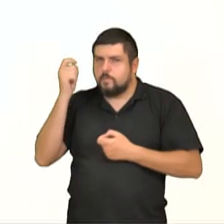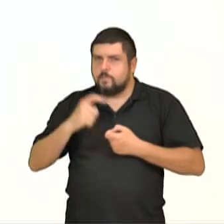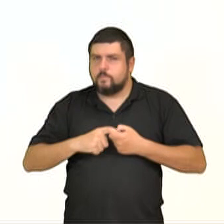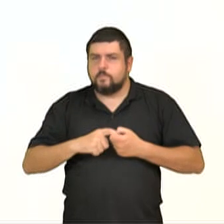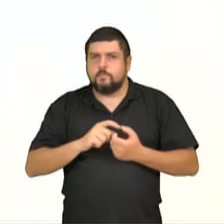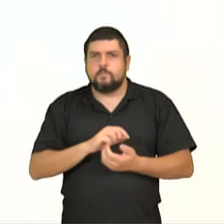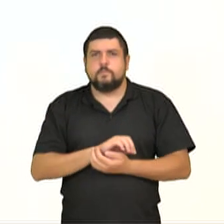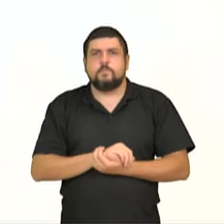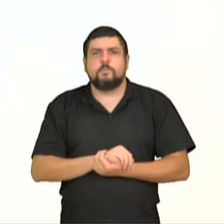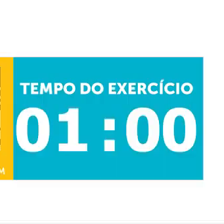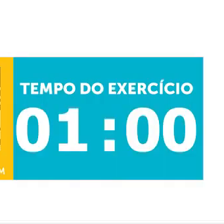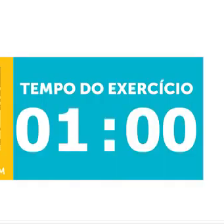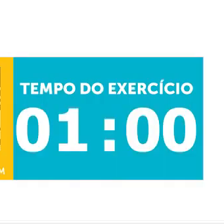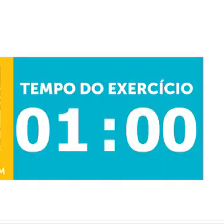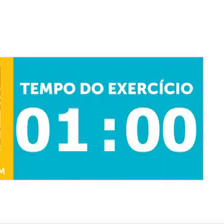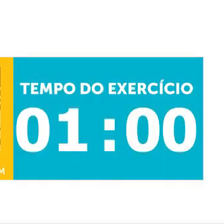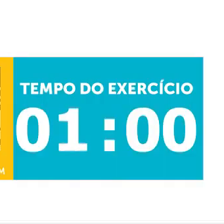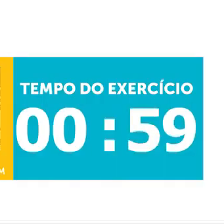volta.